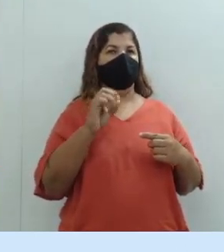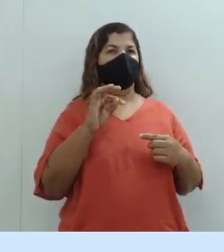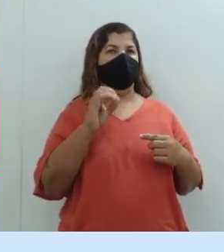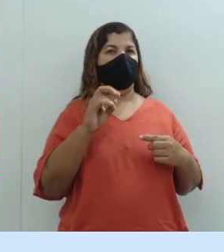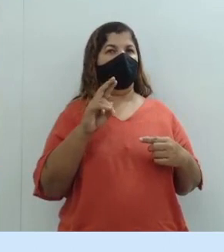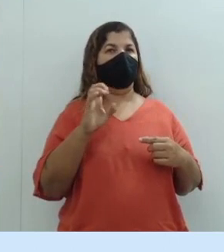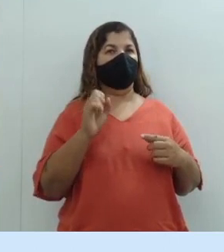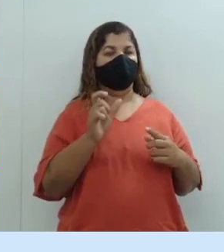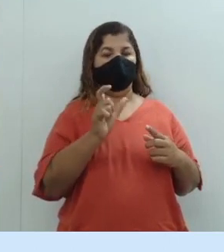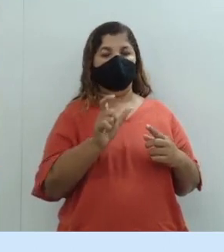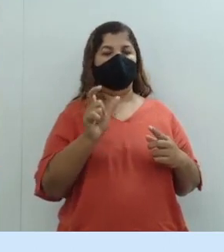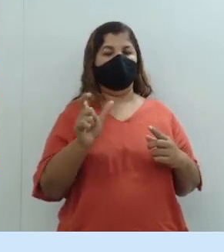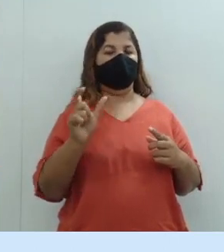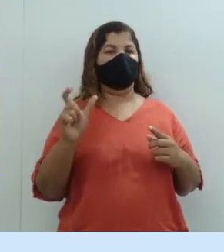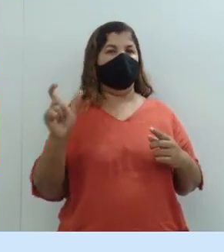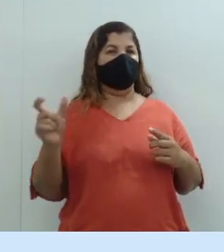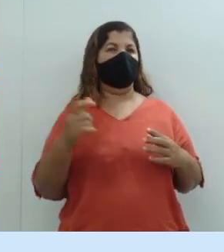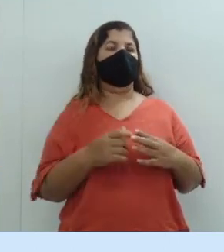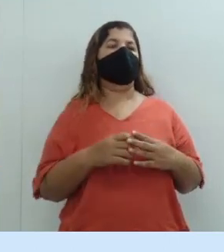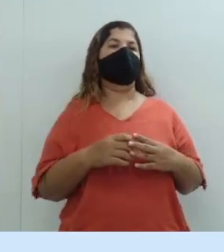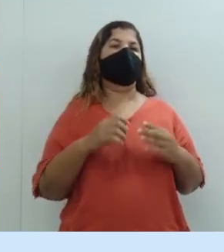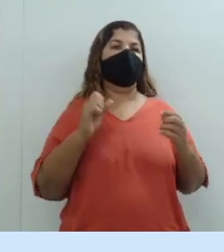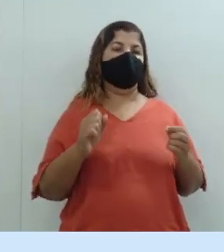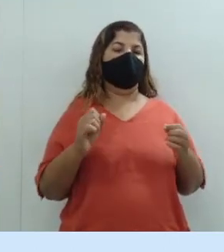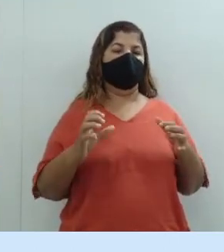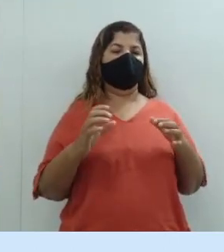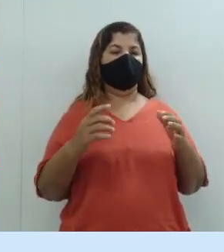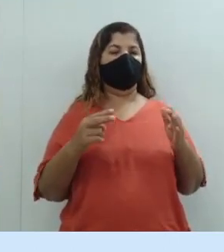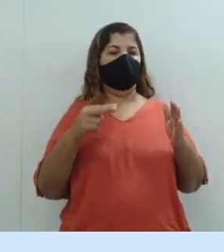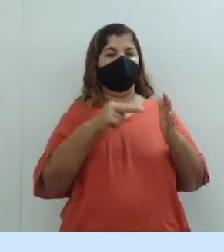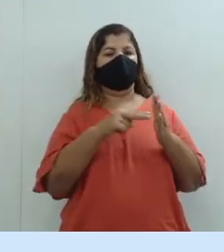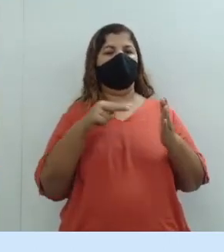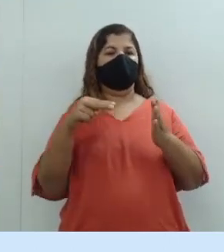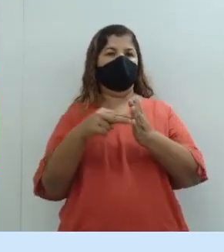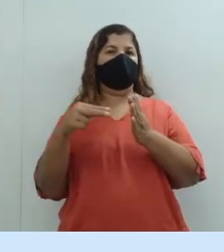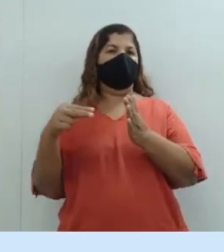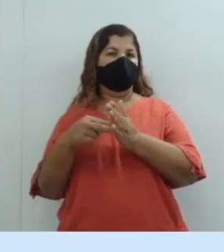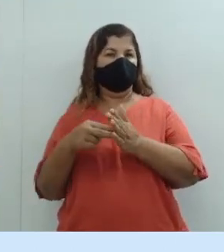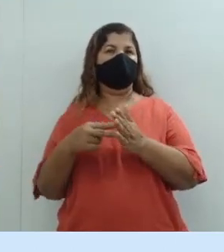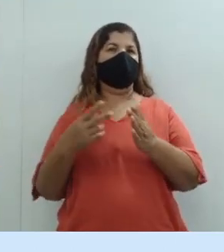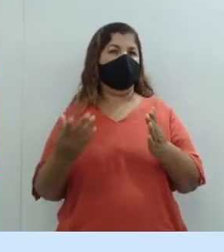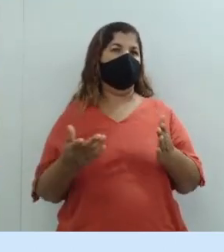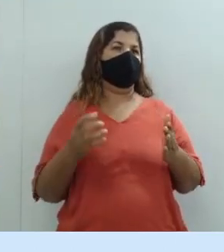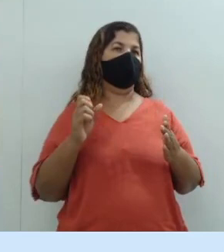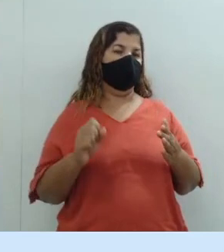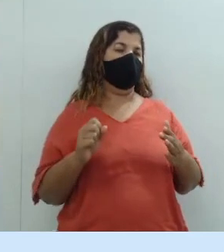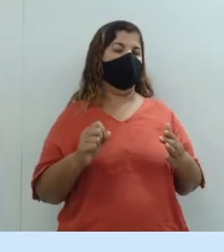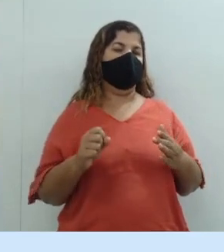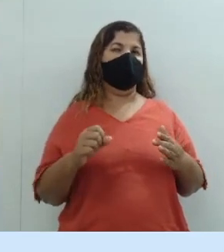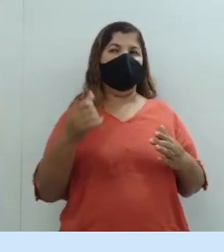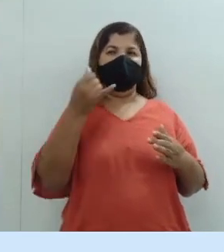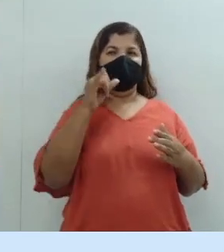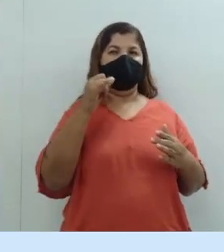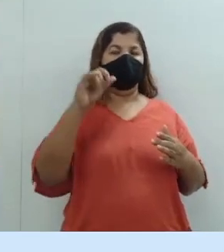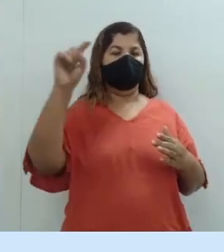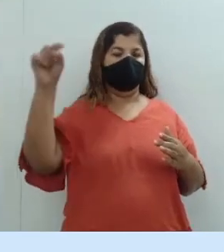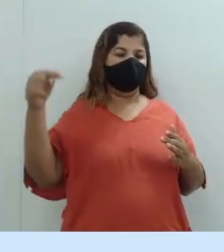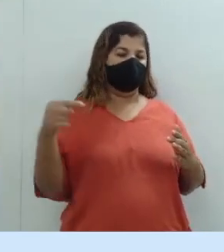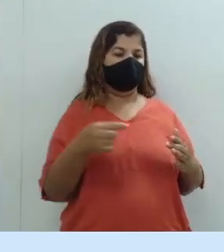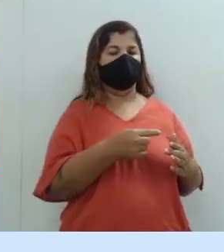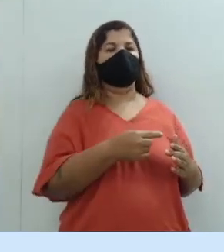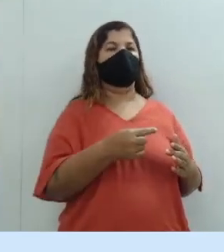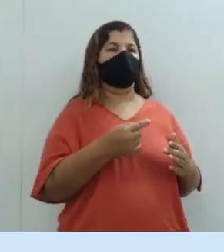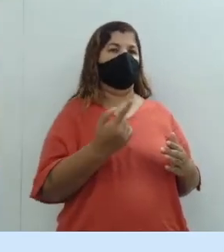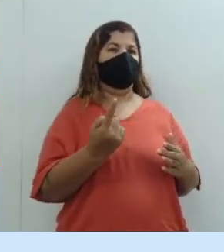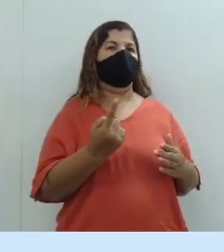em série. Então eu posso ter resistores ligados em série, que seria um seguido do outro, por onde a corrente elétrica só tem um caminho, né?